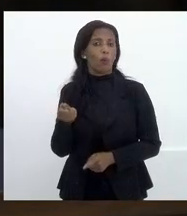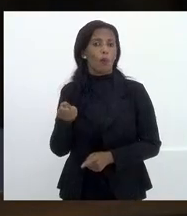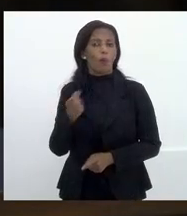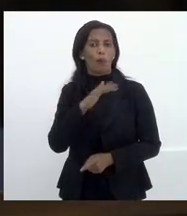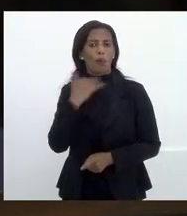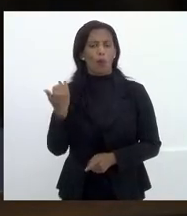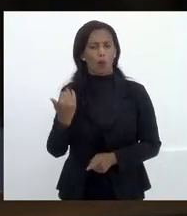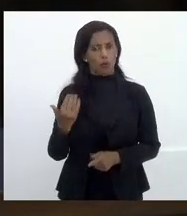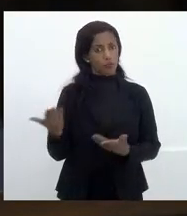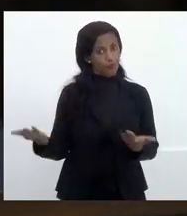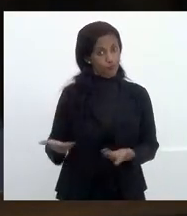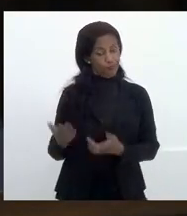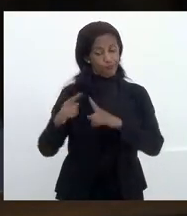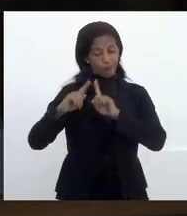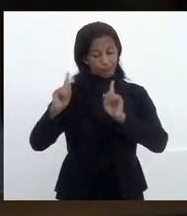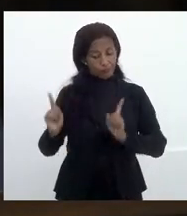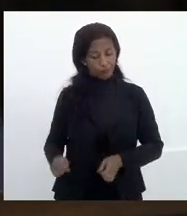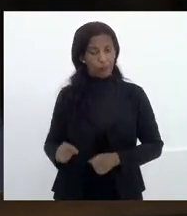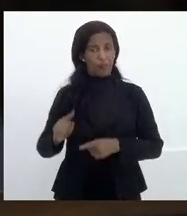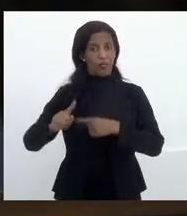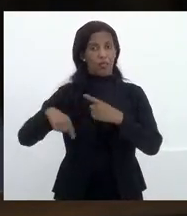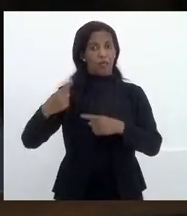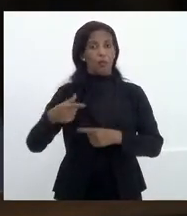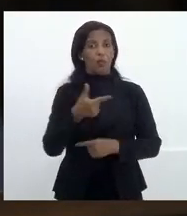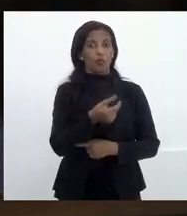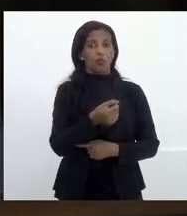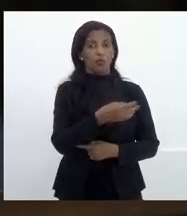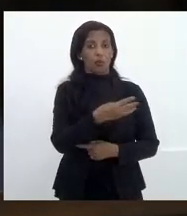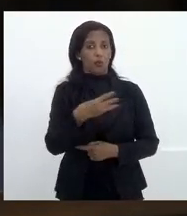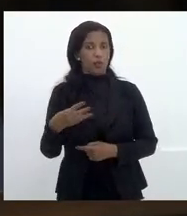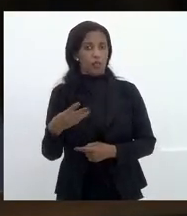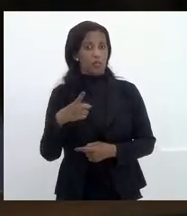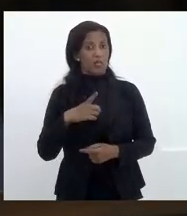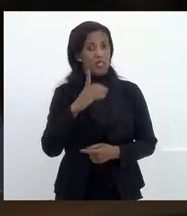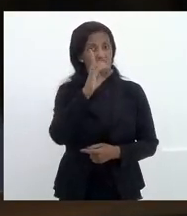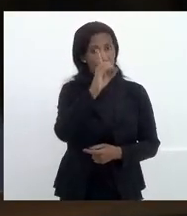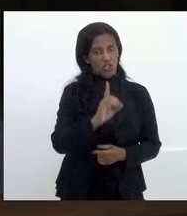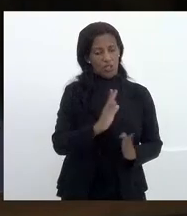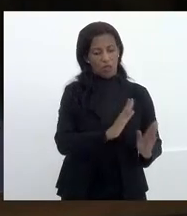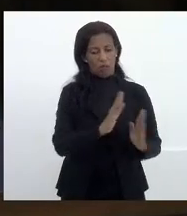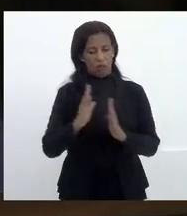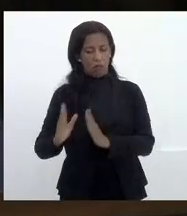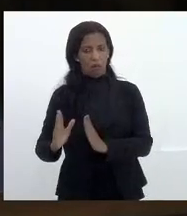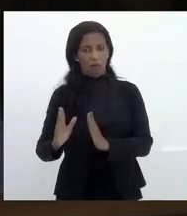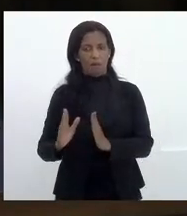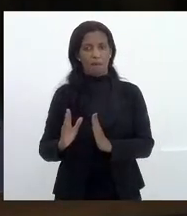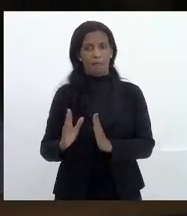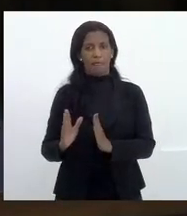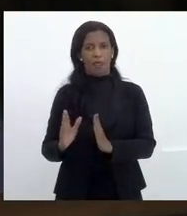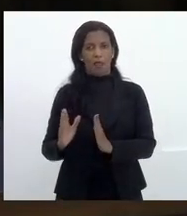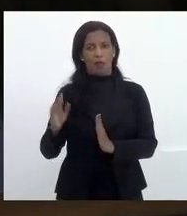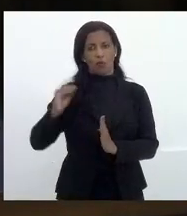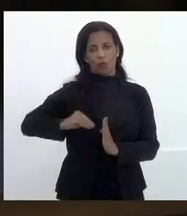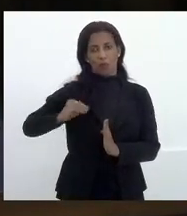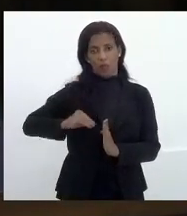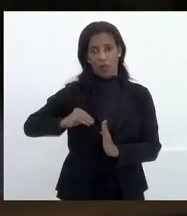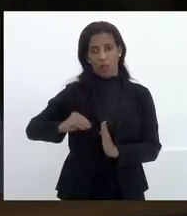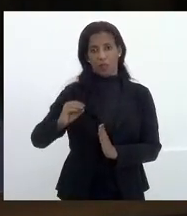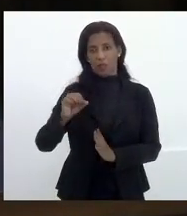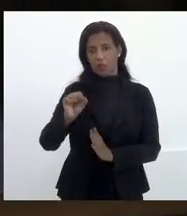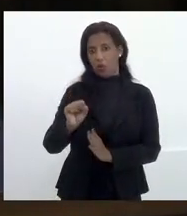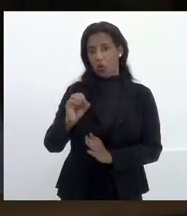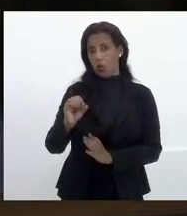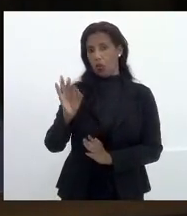o servidor hoje que tá depois 2003 ele tem direito a que a renda mensal inicial da aposentadoria dele seja